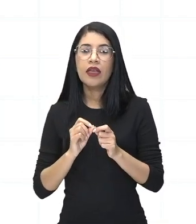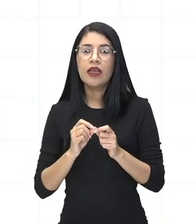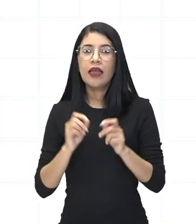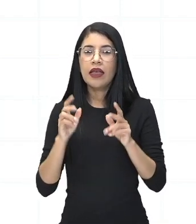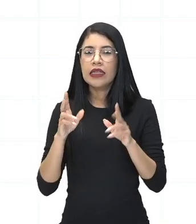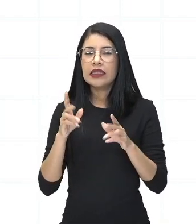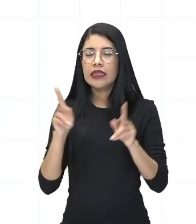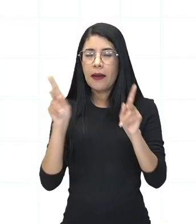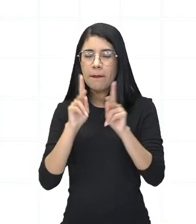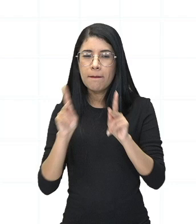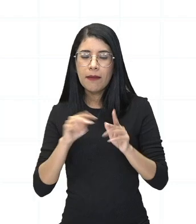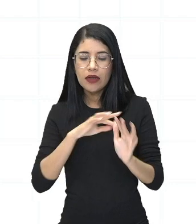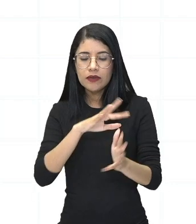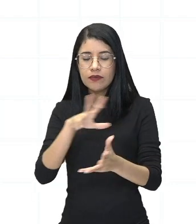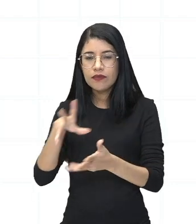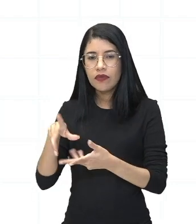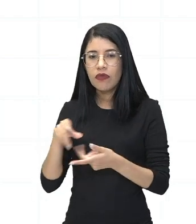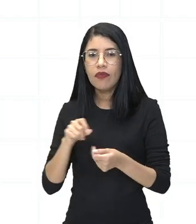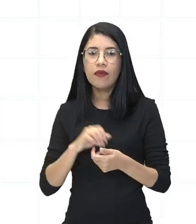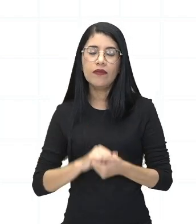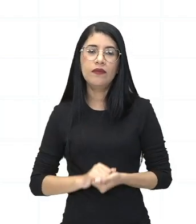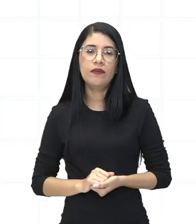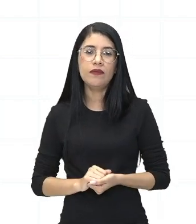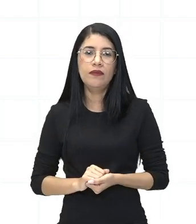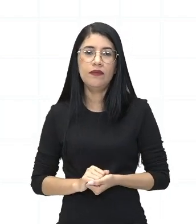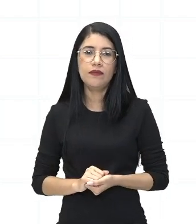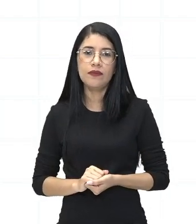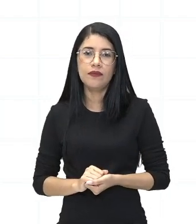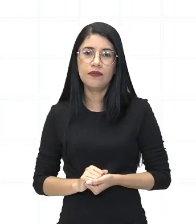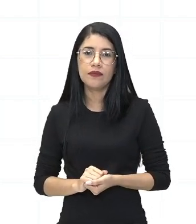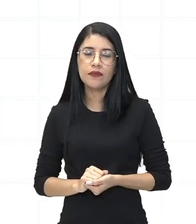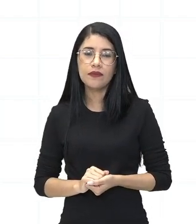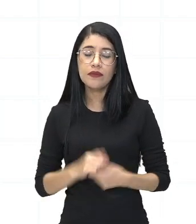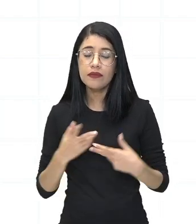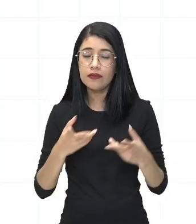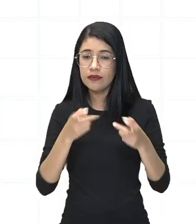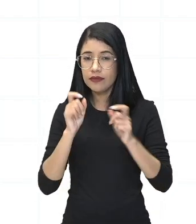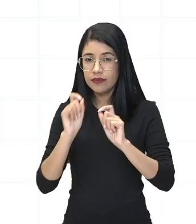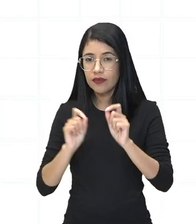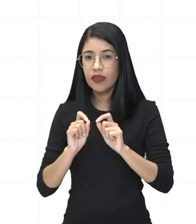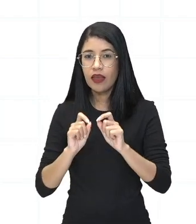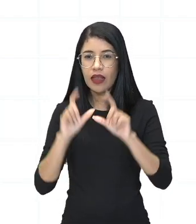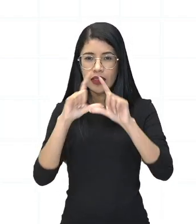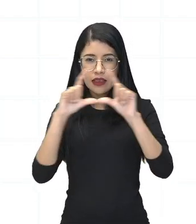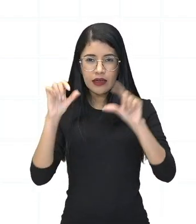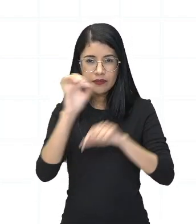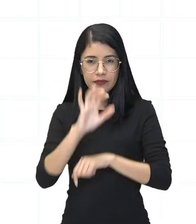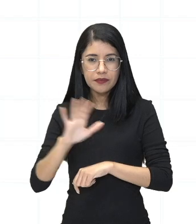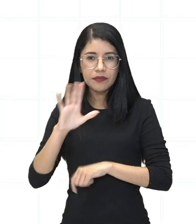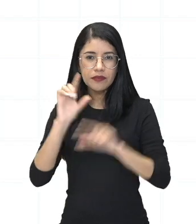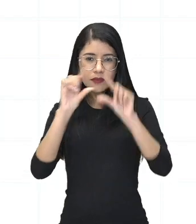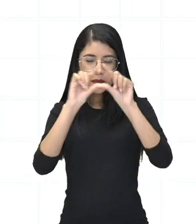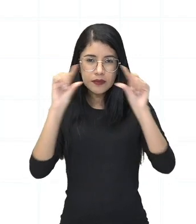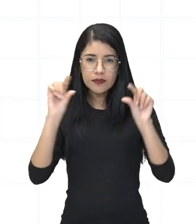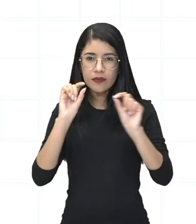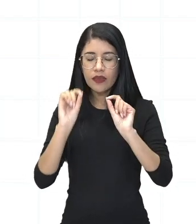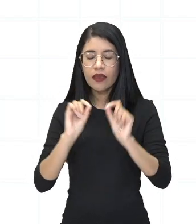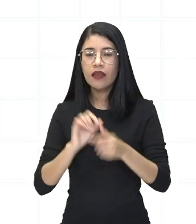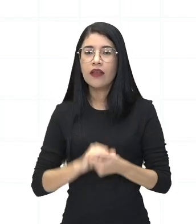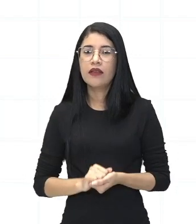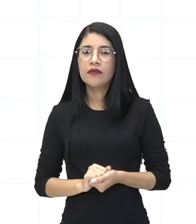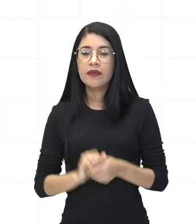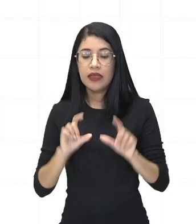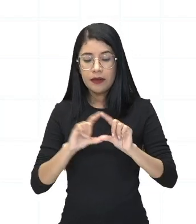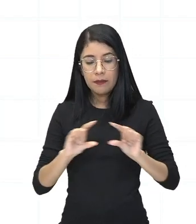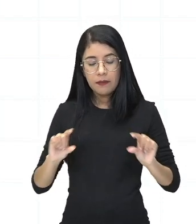do universo. O que é a simetria? Vocês estão vendo que o que está na parte de cima, nós temos como se fosse uma simetria na